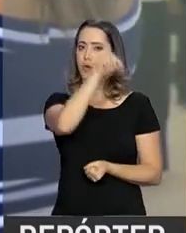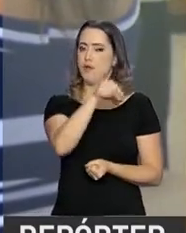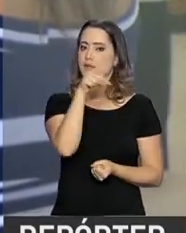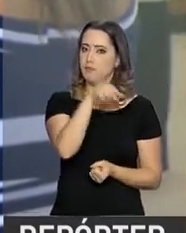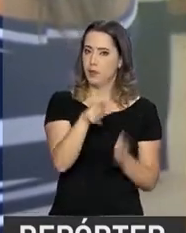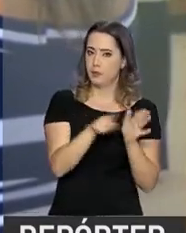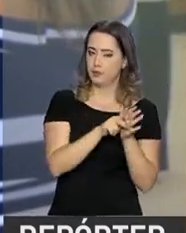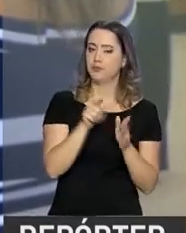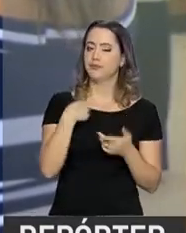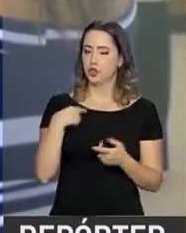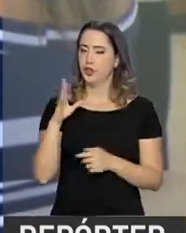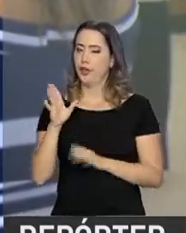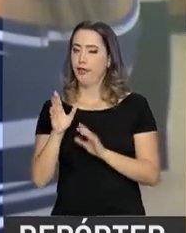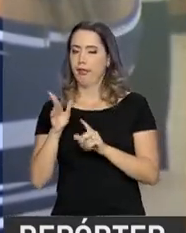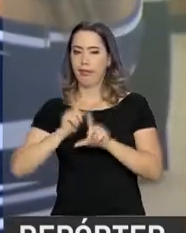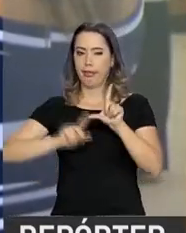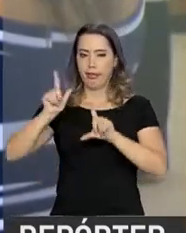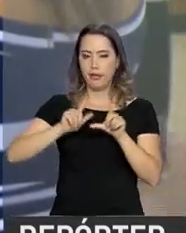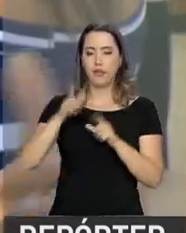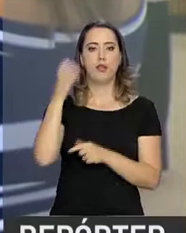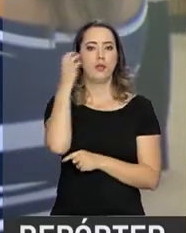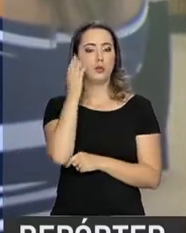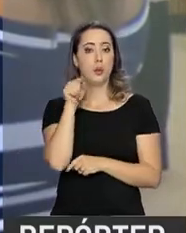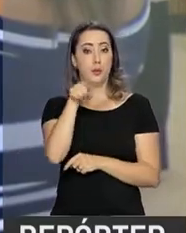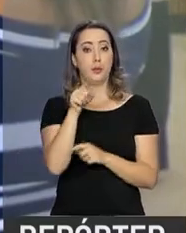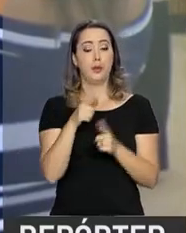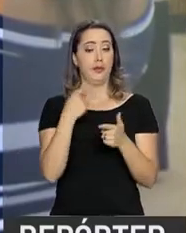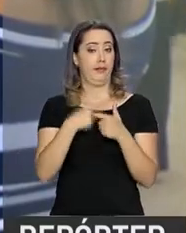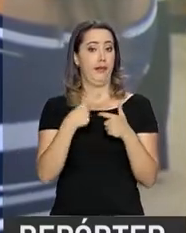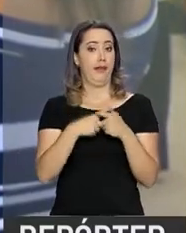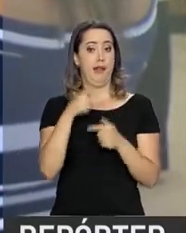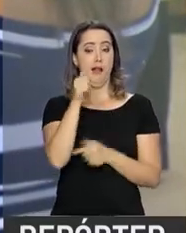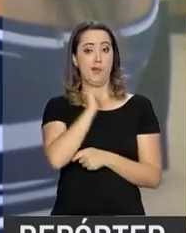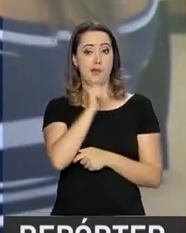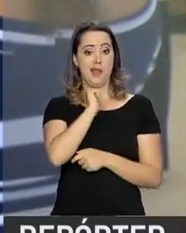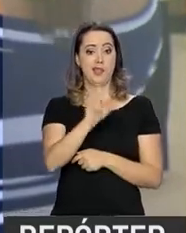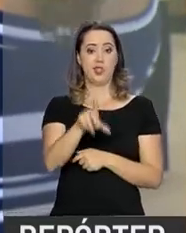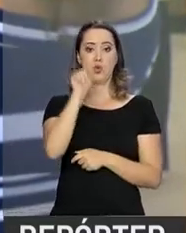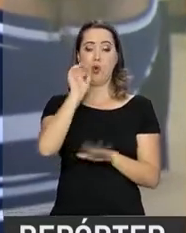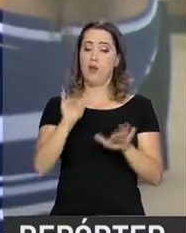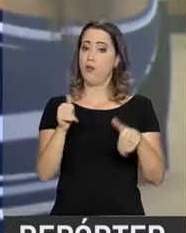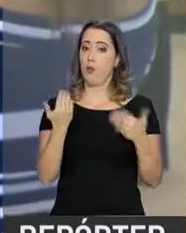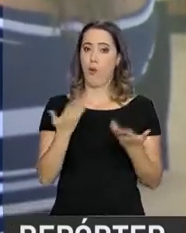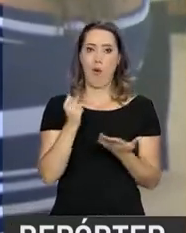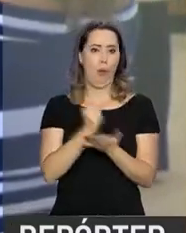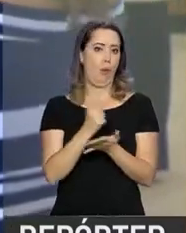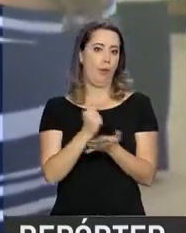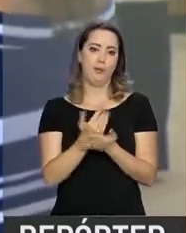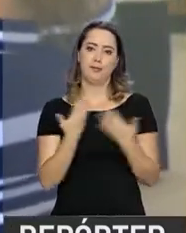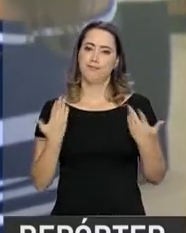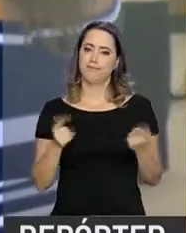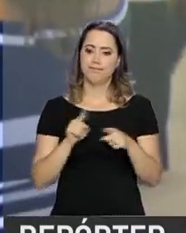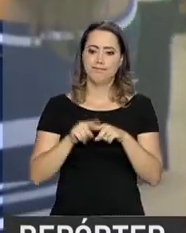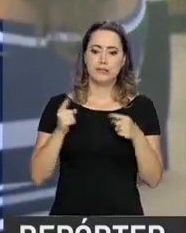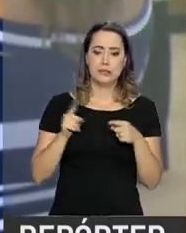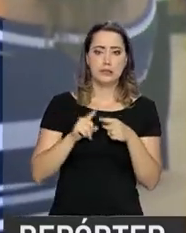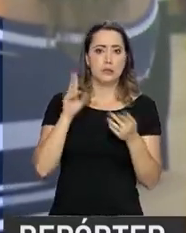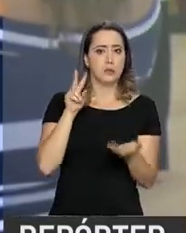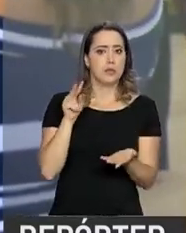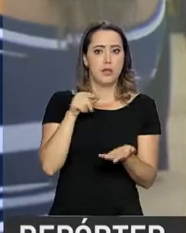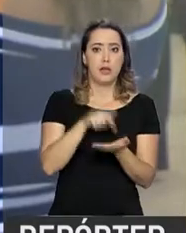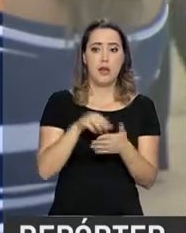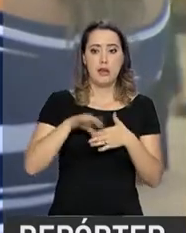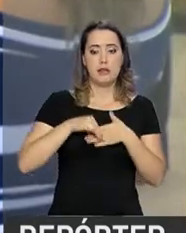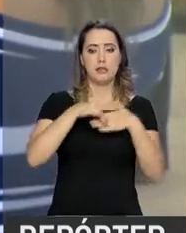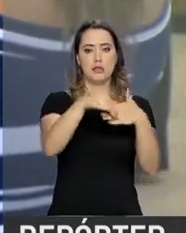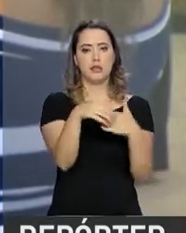ações de marketing voltada para as mulheres, porque elas tomam a decisão da compra. Mas essa questão da mulher como protagonista do investimento,